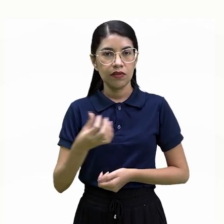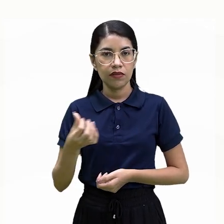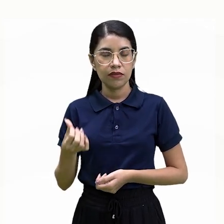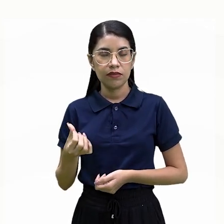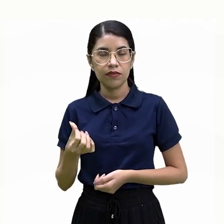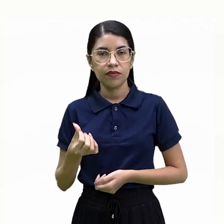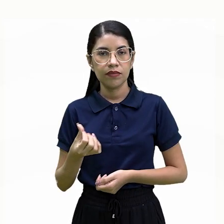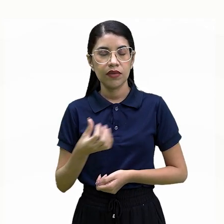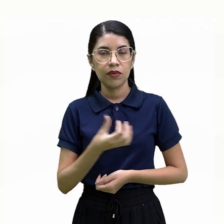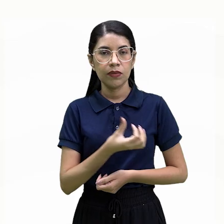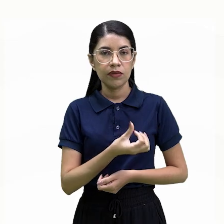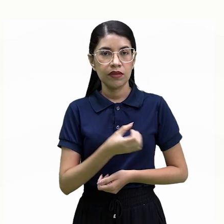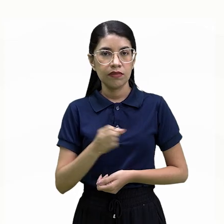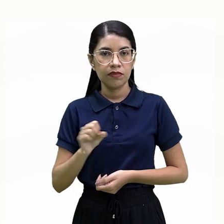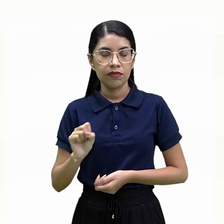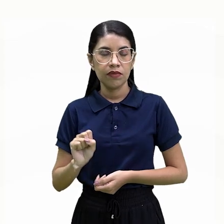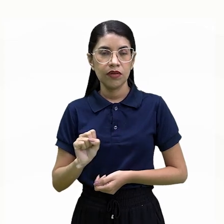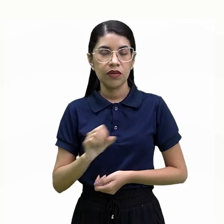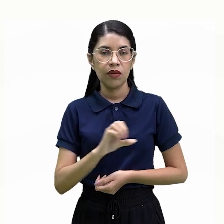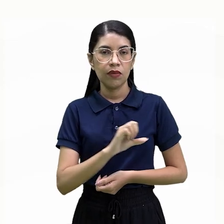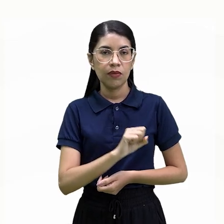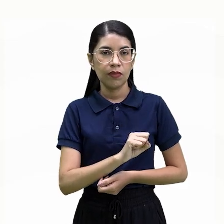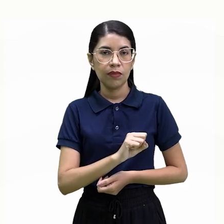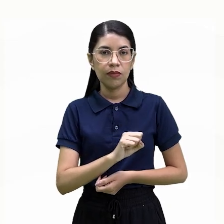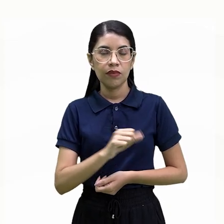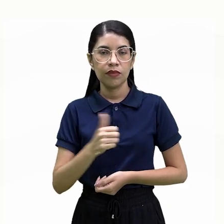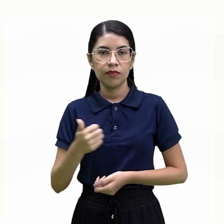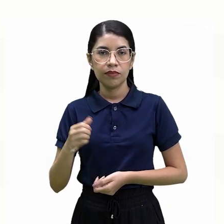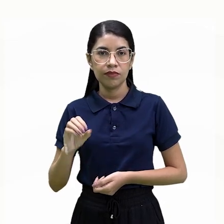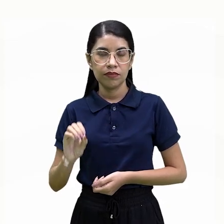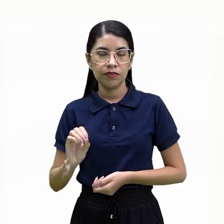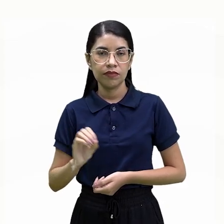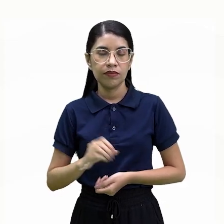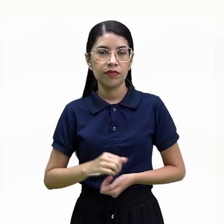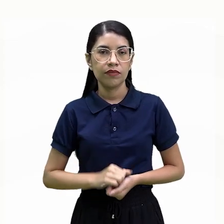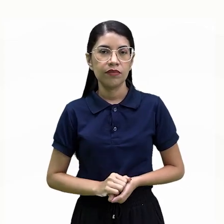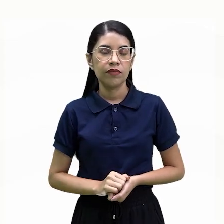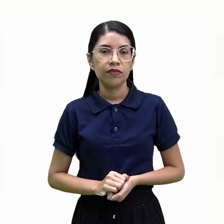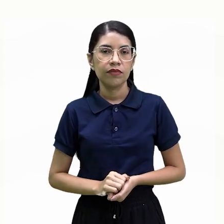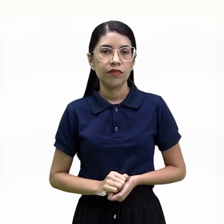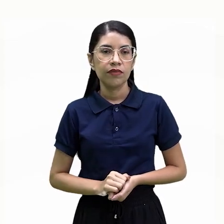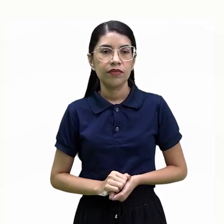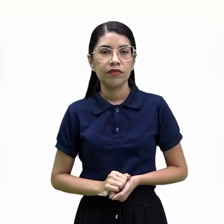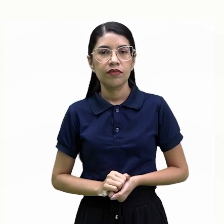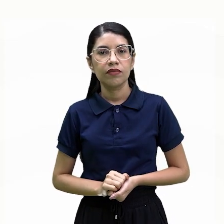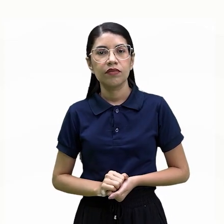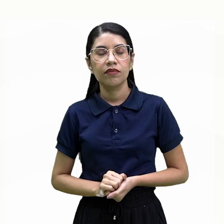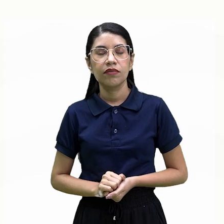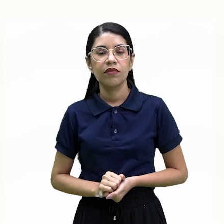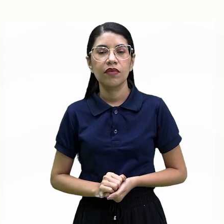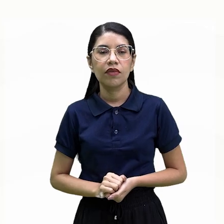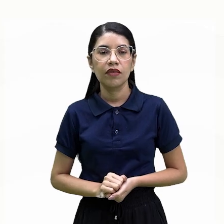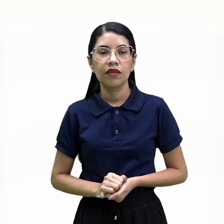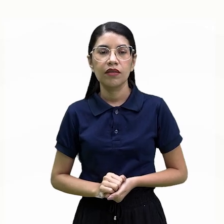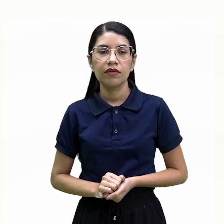6. Do 6 ao 8 e do 8 ao 10. Muito bem.